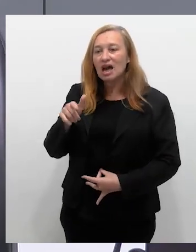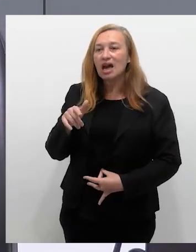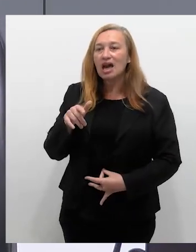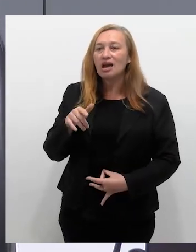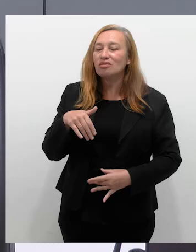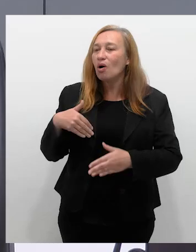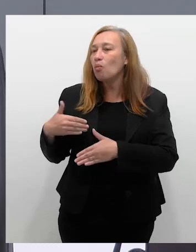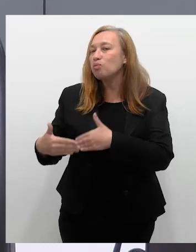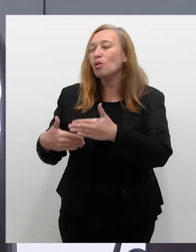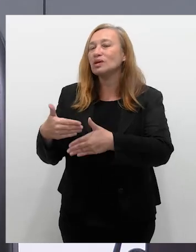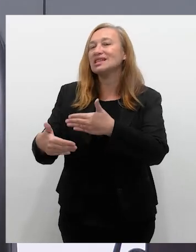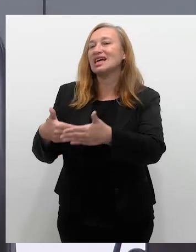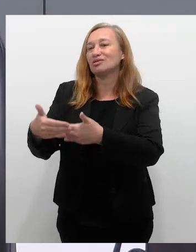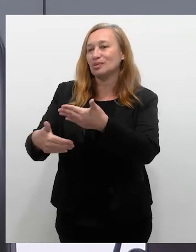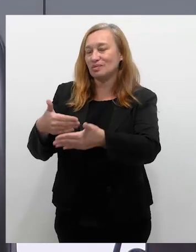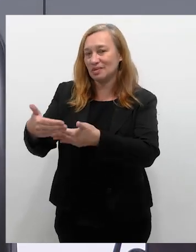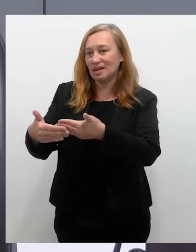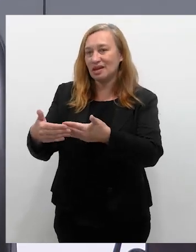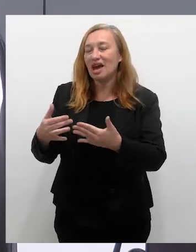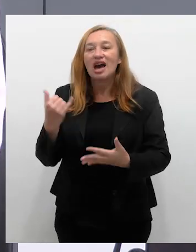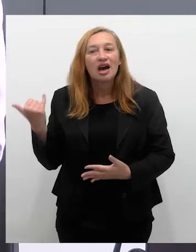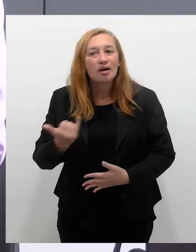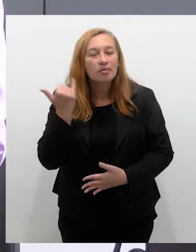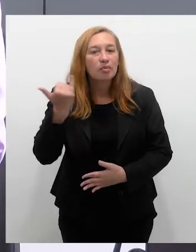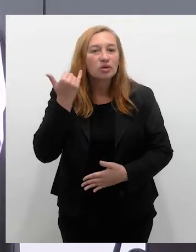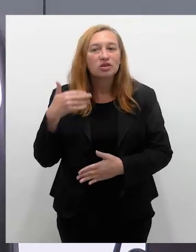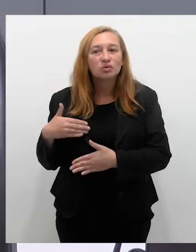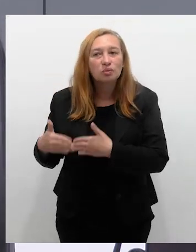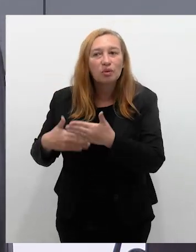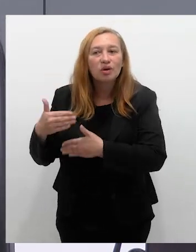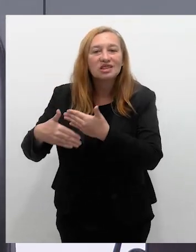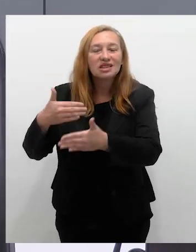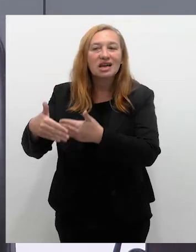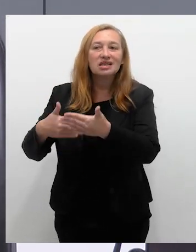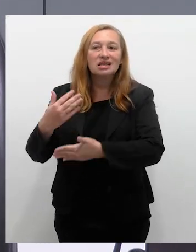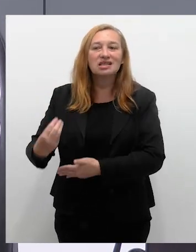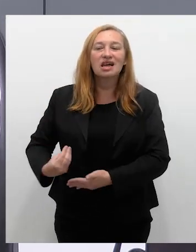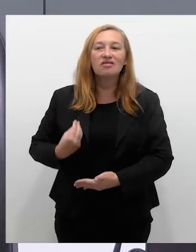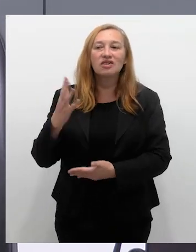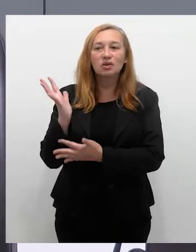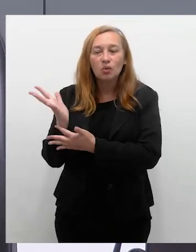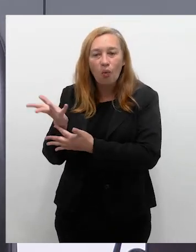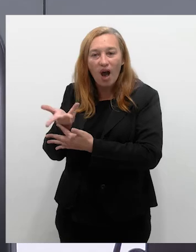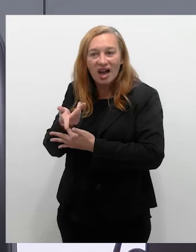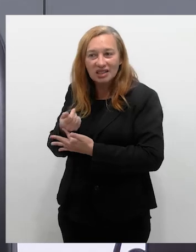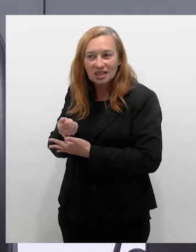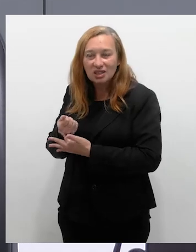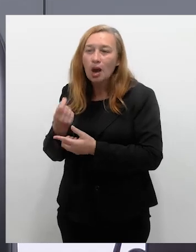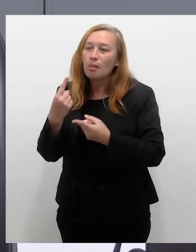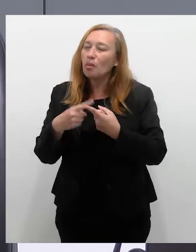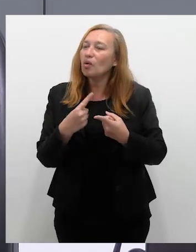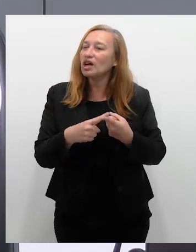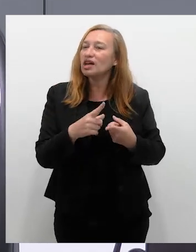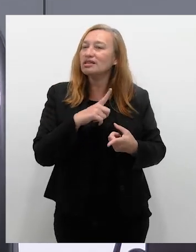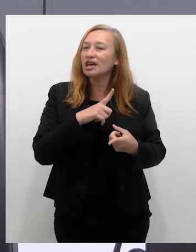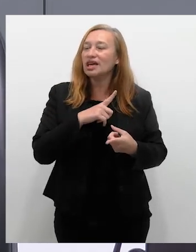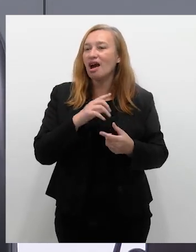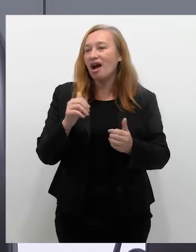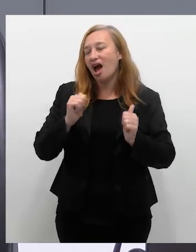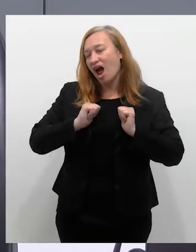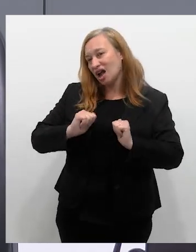o caminho, é o processo, né? A importância do processo na vida do artista. Porque